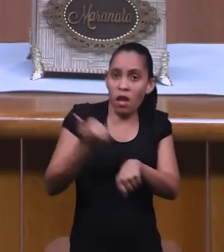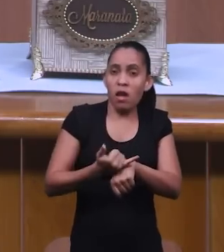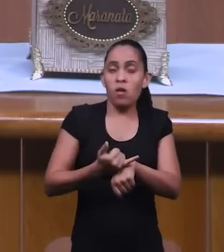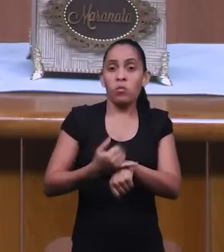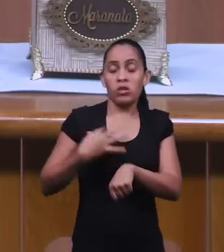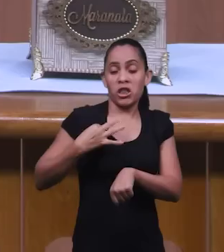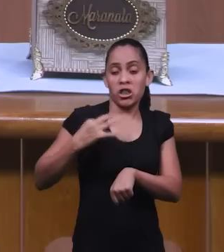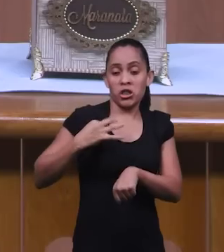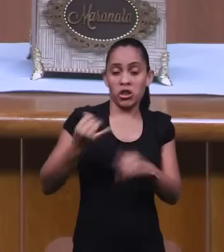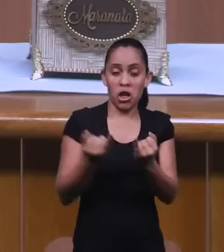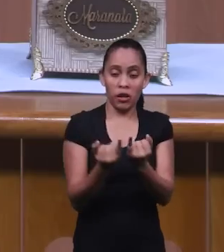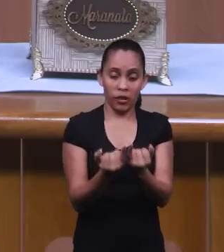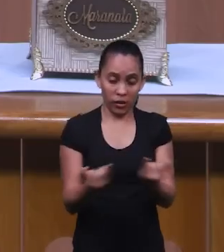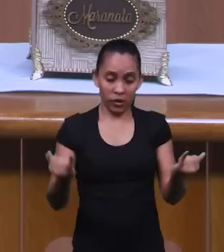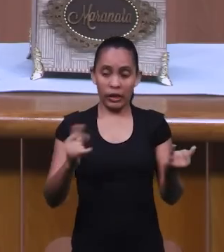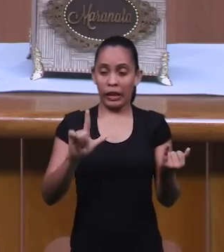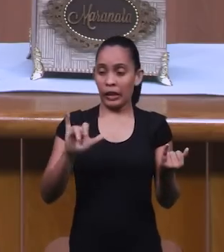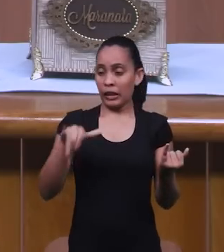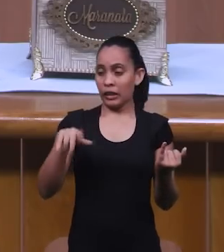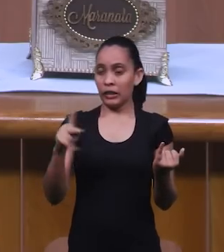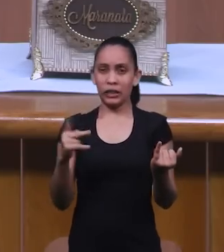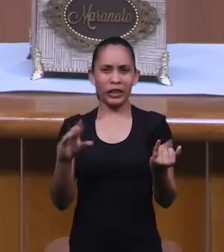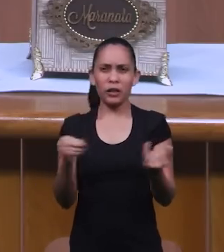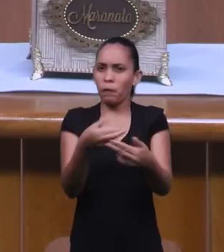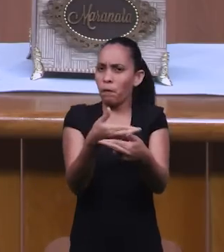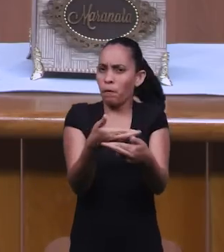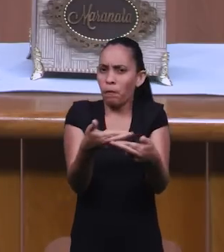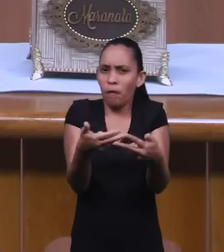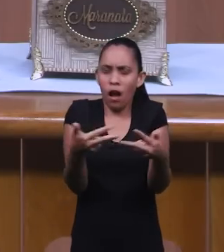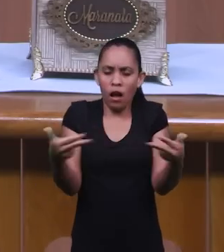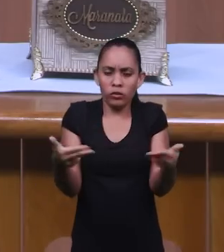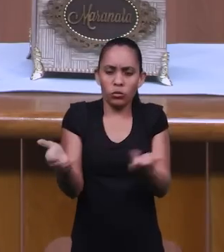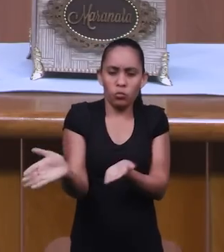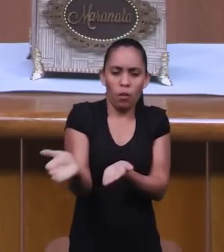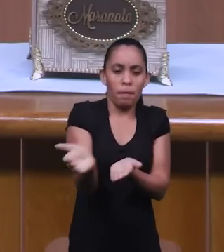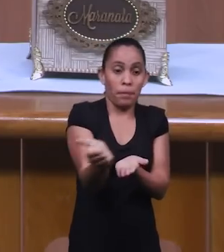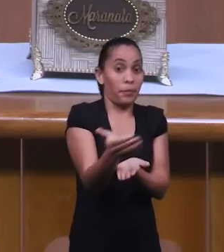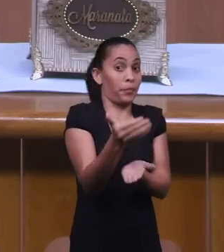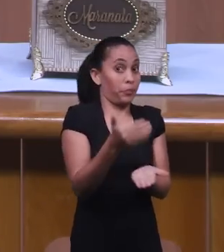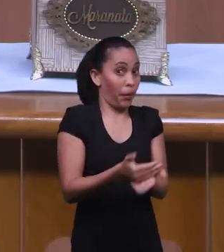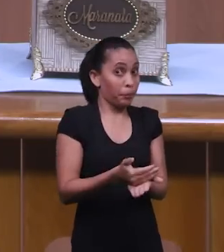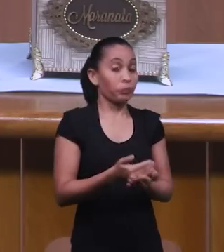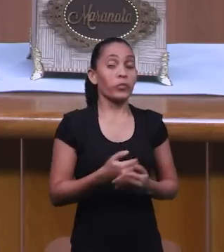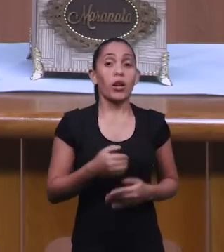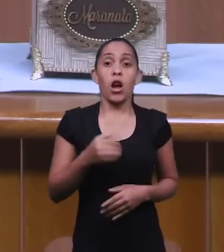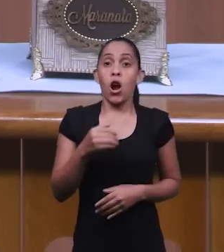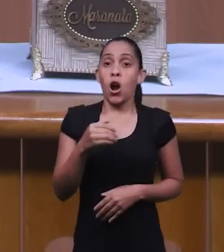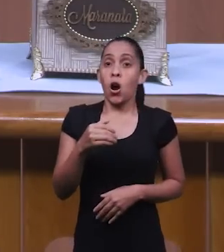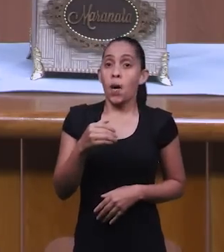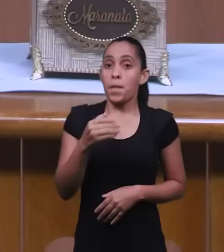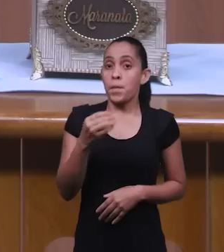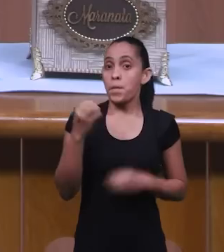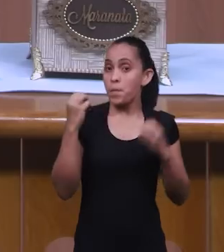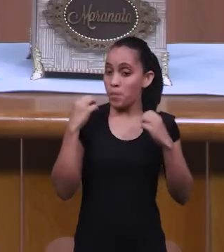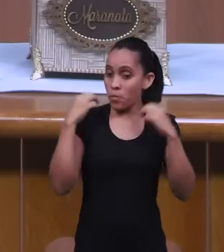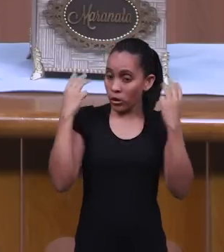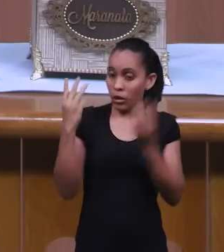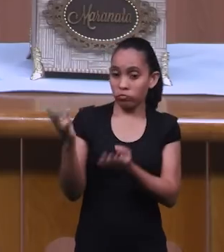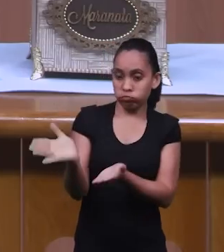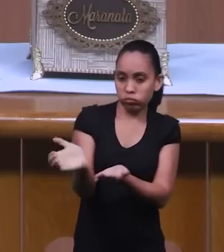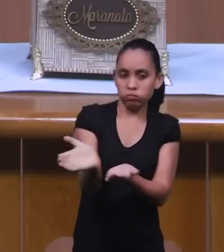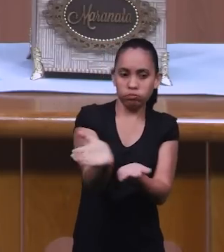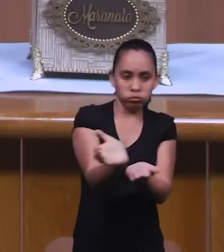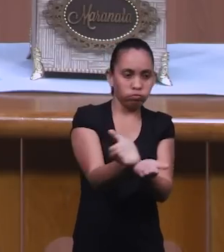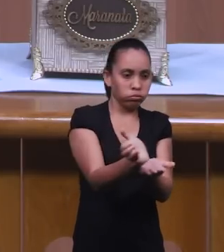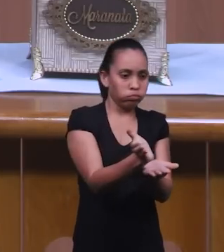de tecidos e várias coisas, e Moisés foi fazendo. Chegou um momento que houve tanta prontidão em dar